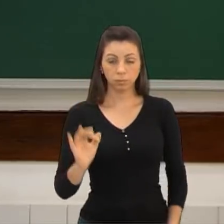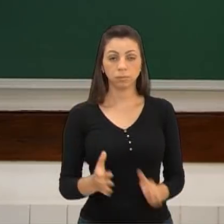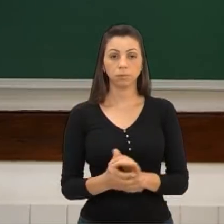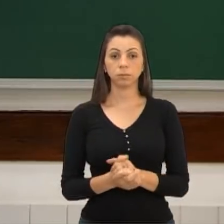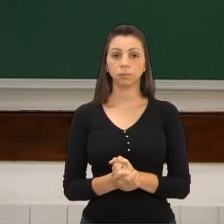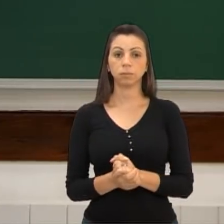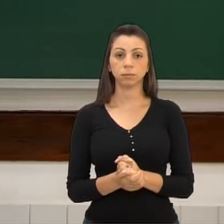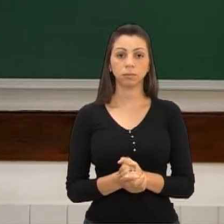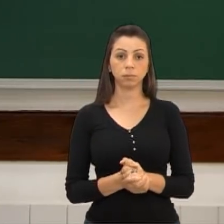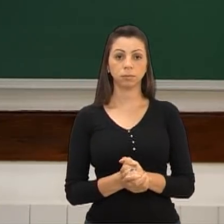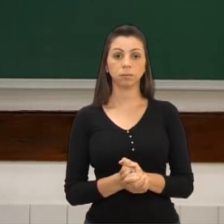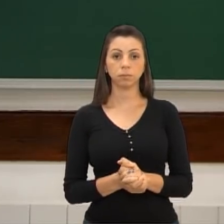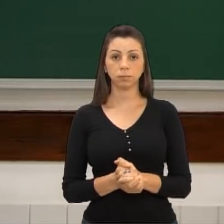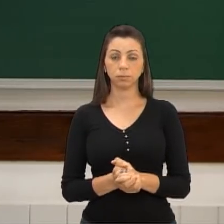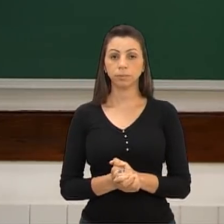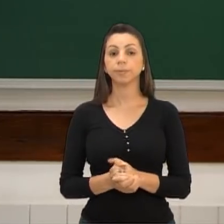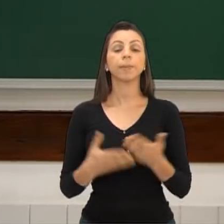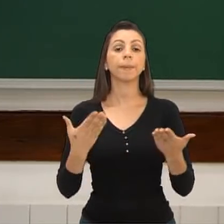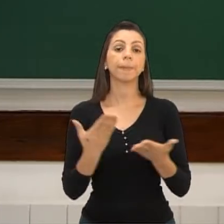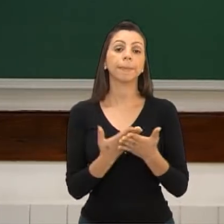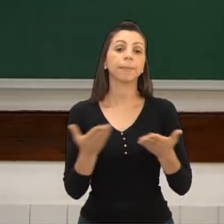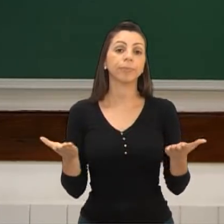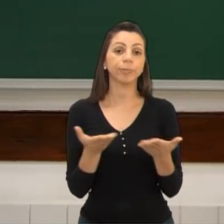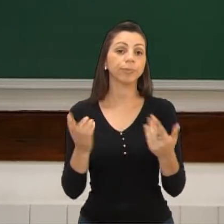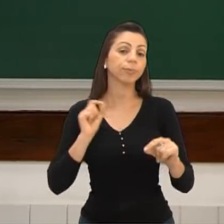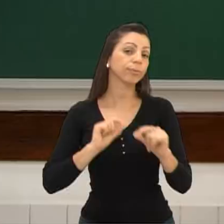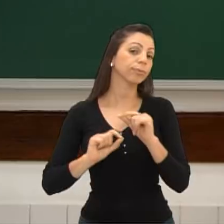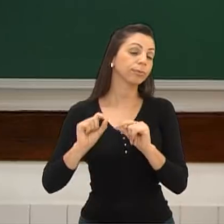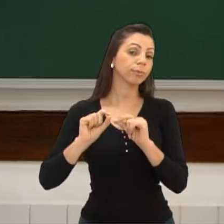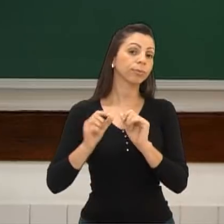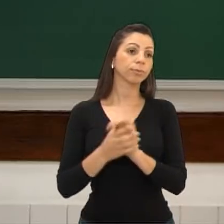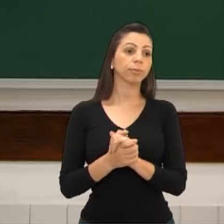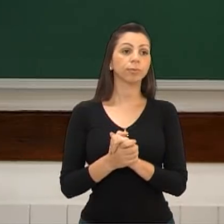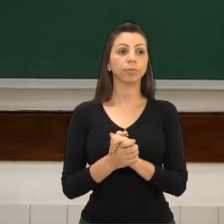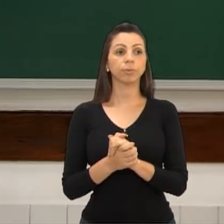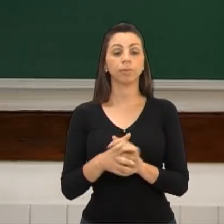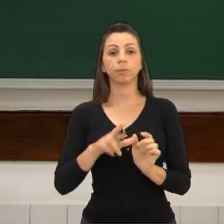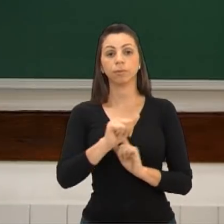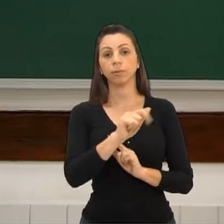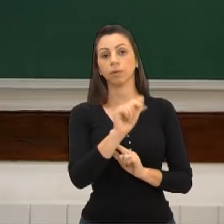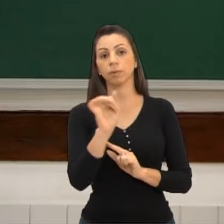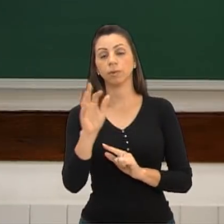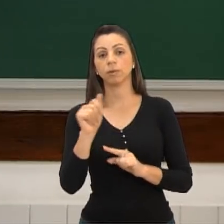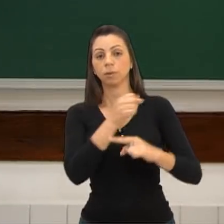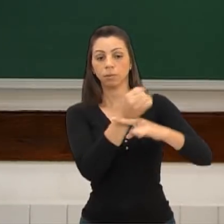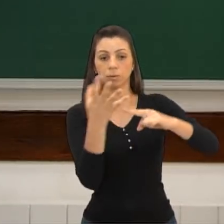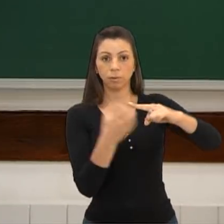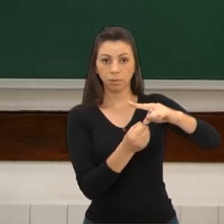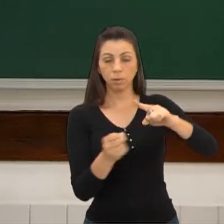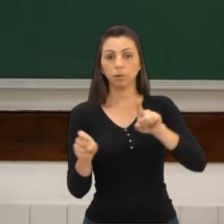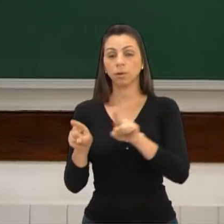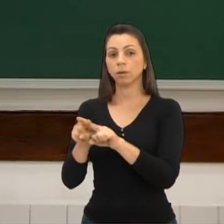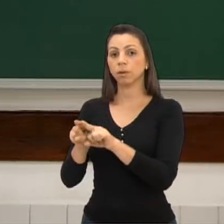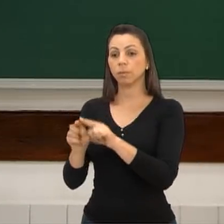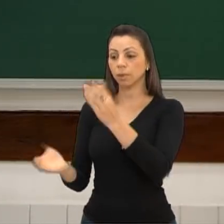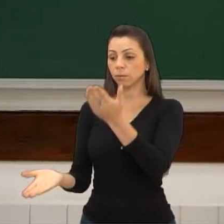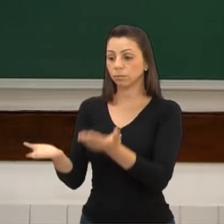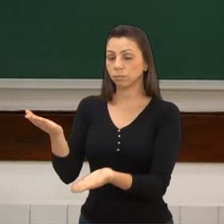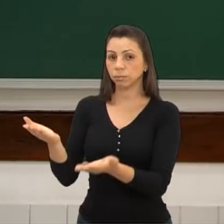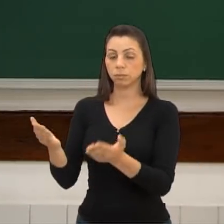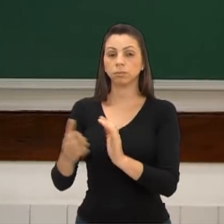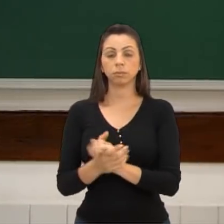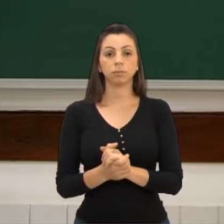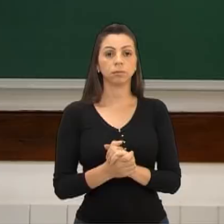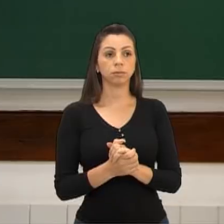percentual. Na aula de hoje, nós vamos falar sobre razões e proporções, noção de